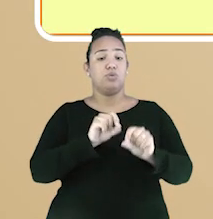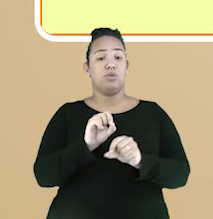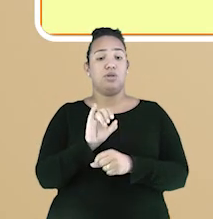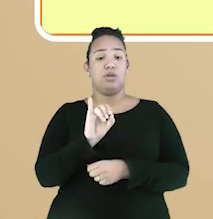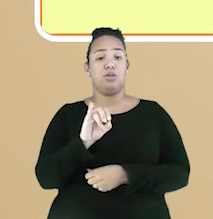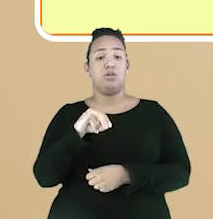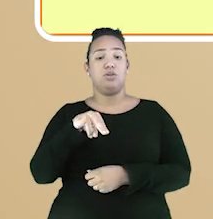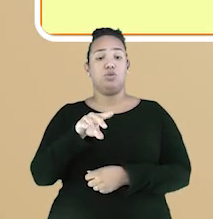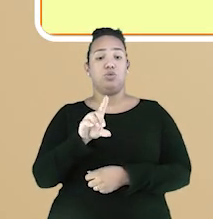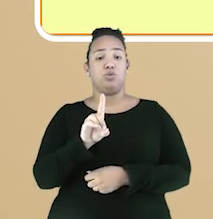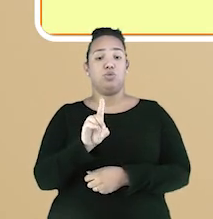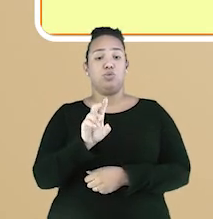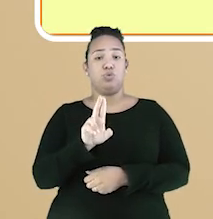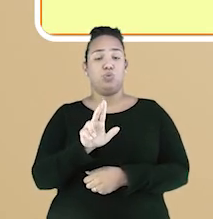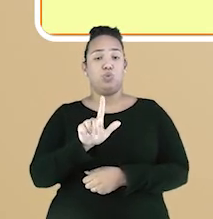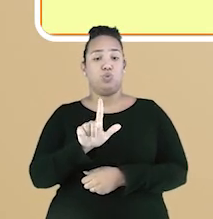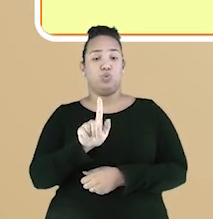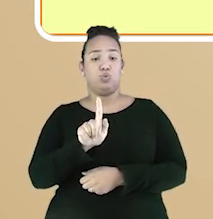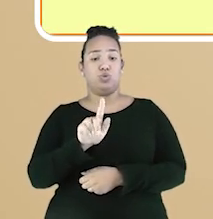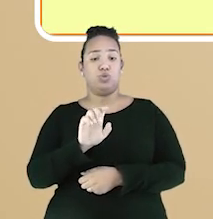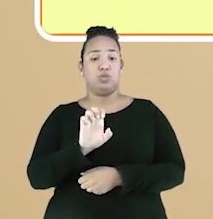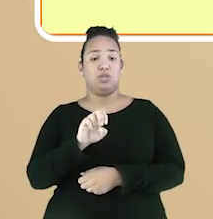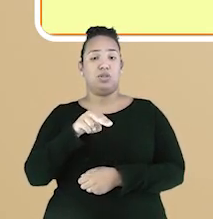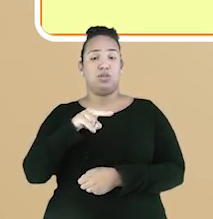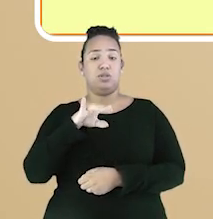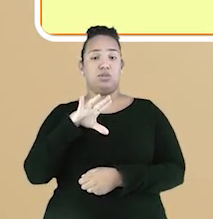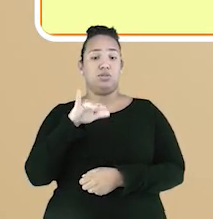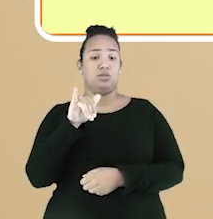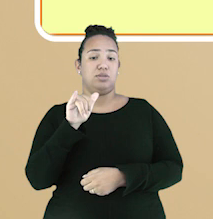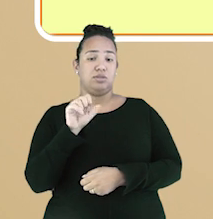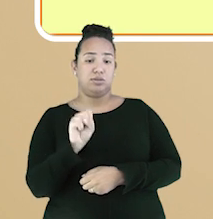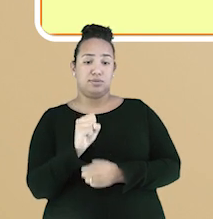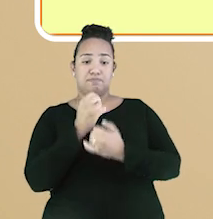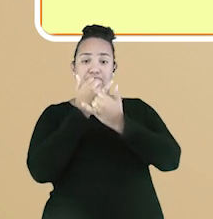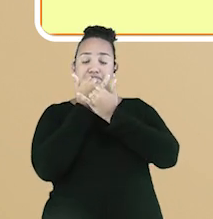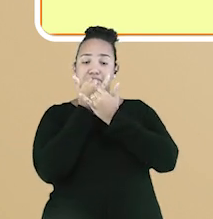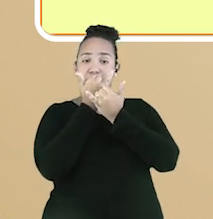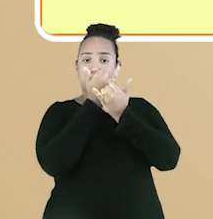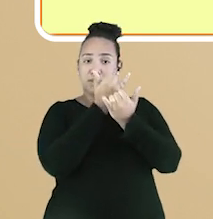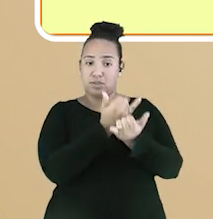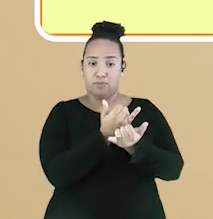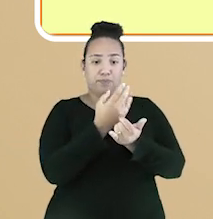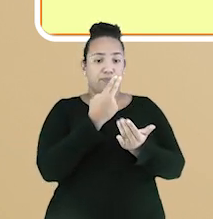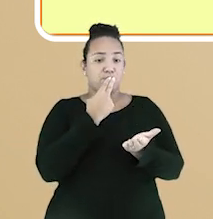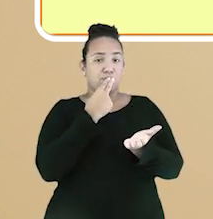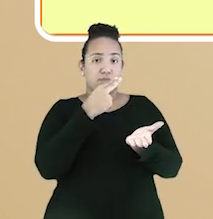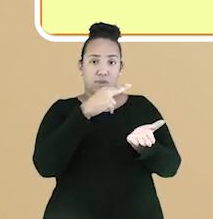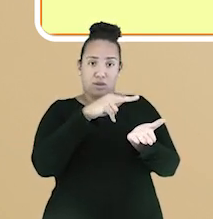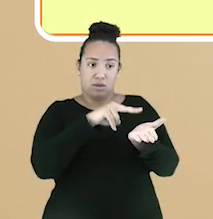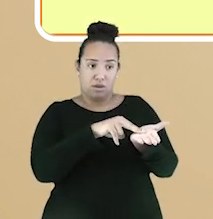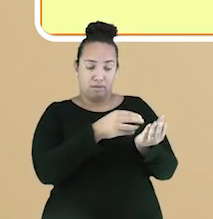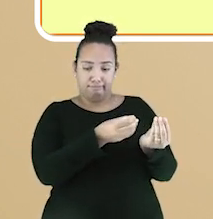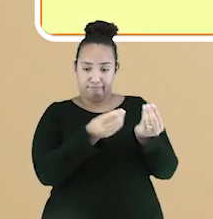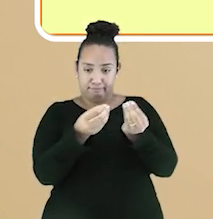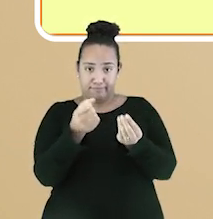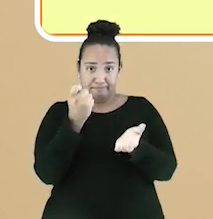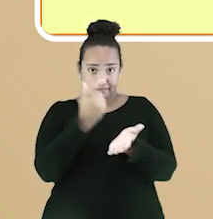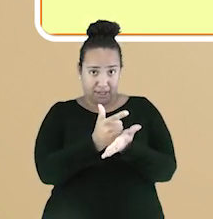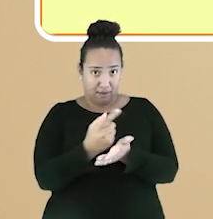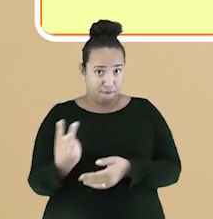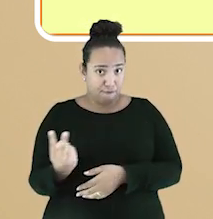indulgência era uma espécie de perdão oferecida aos fiéis. Estes compravam uma carta pagando um alto